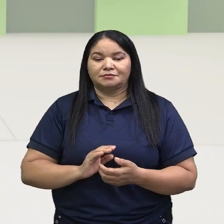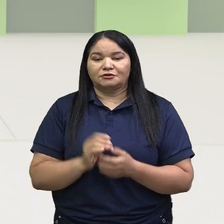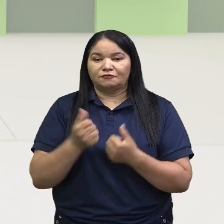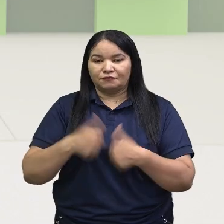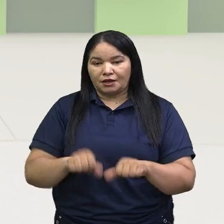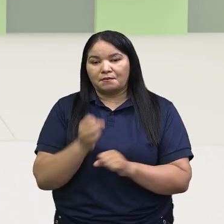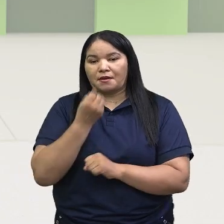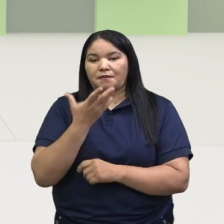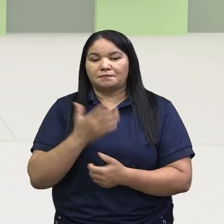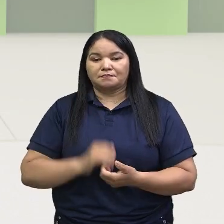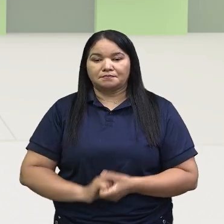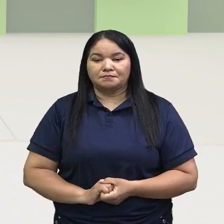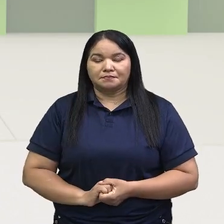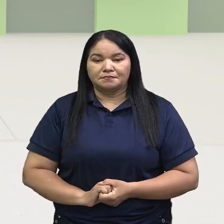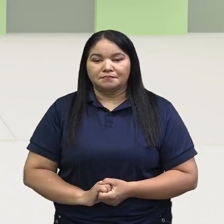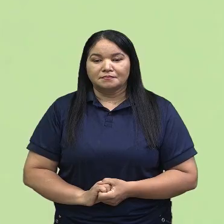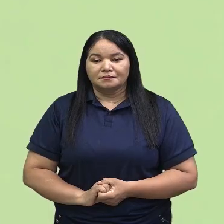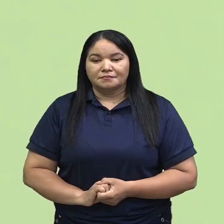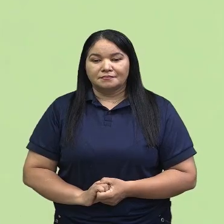tchau. Fiquem bem.